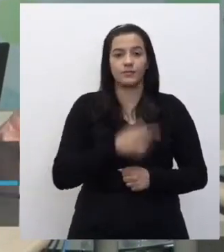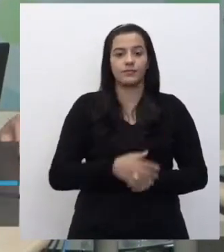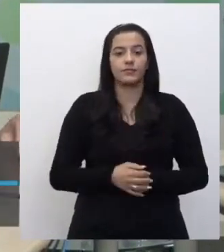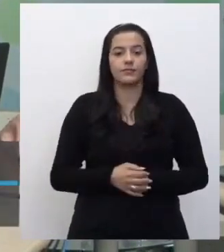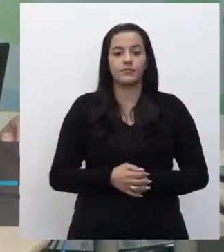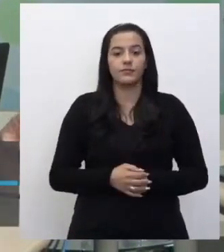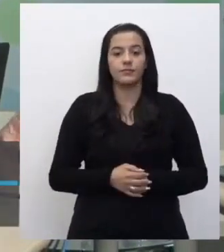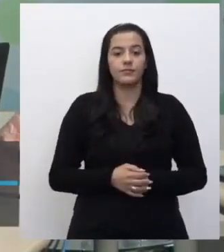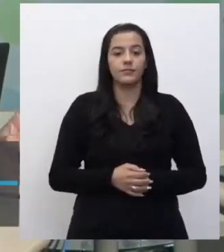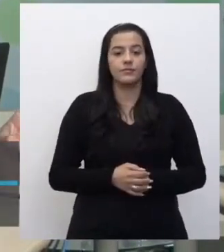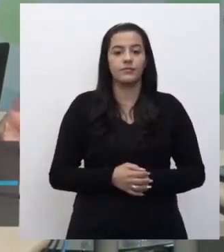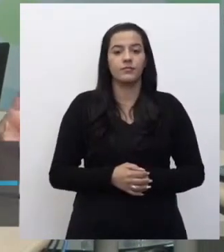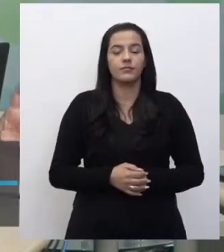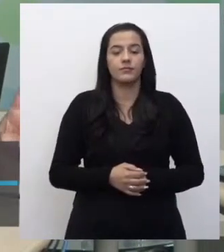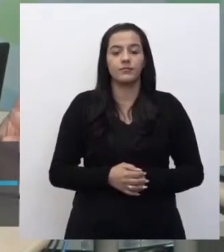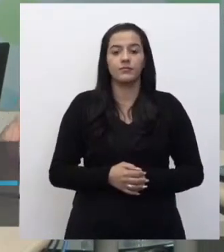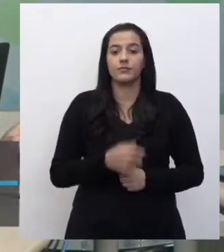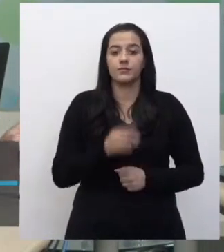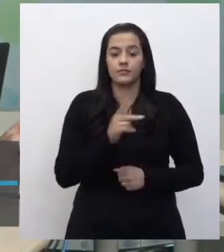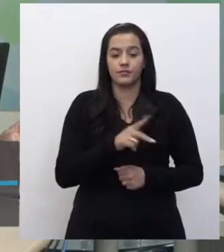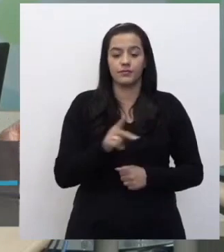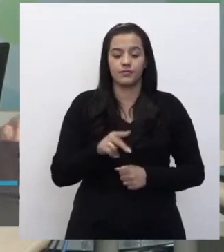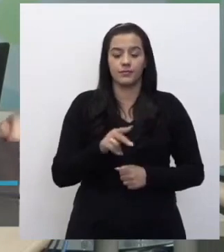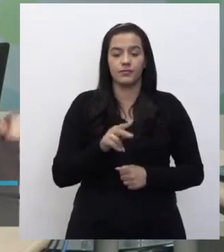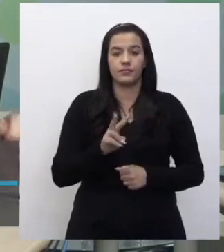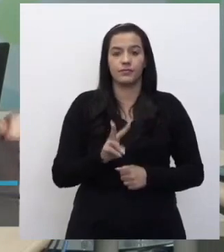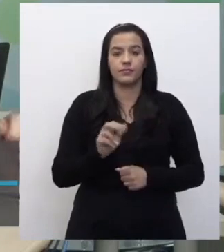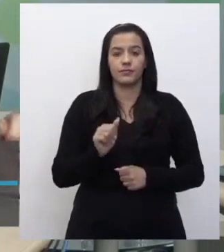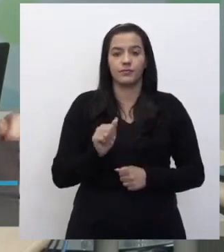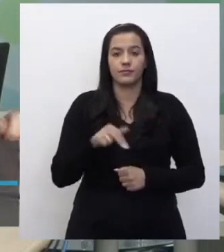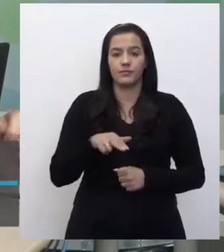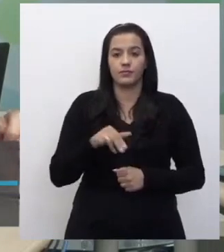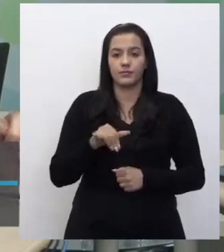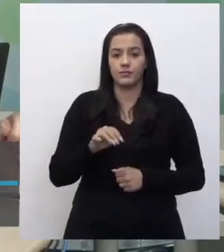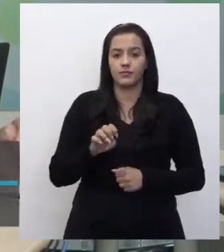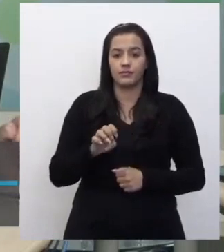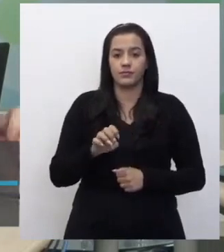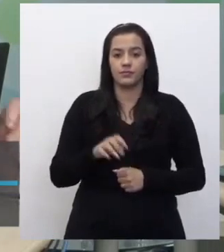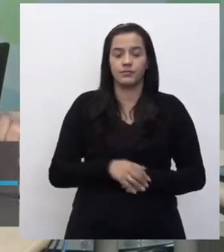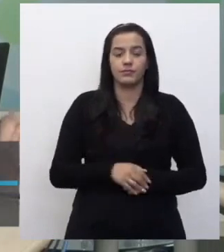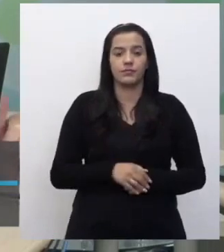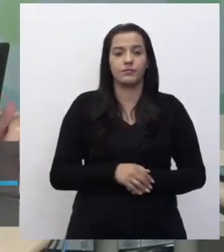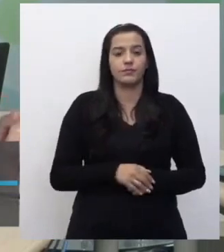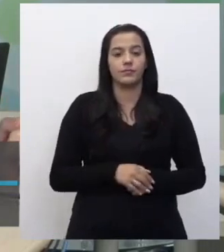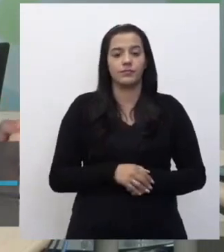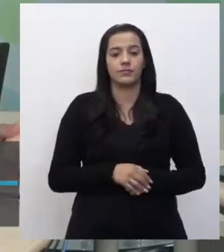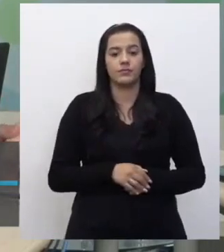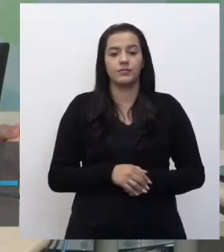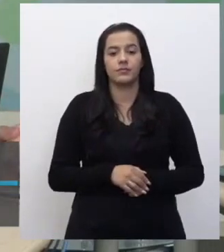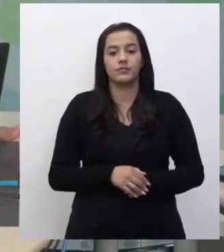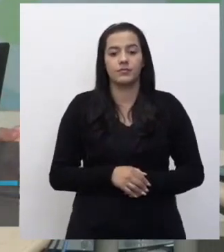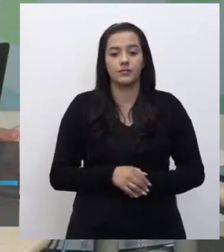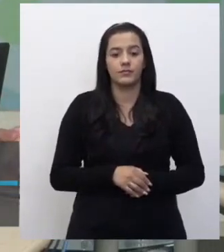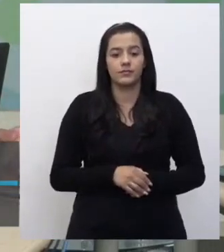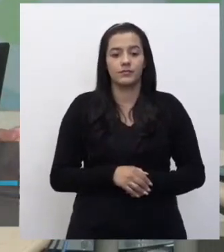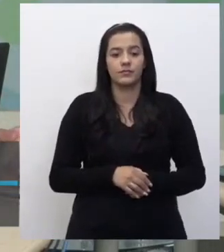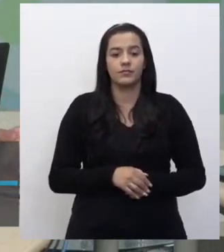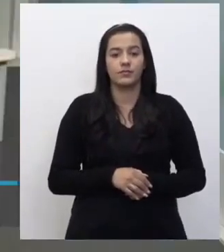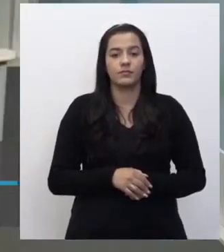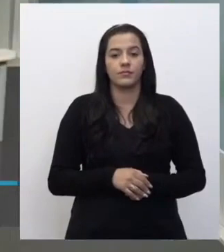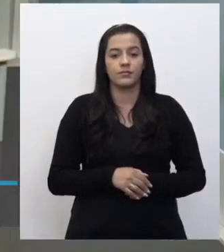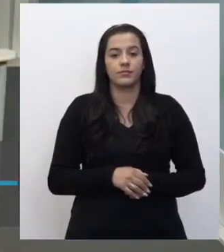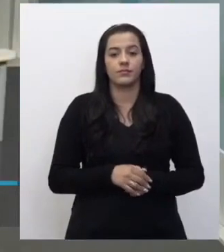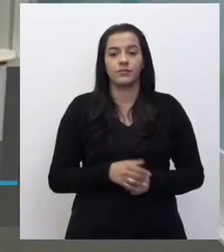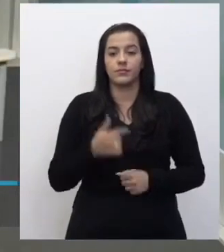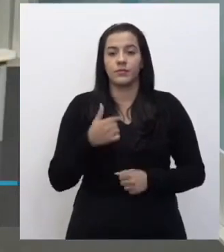a Naili, da professora Vânia, my favorite social media is the Facebook every day. I use it every day. Ok, então a minha